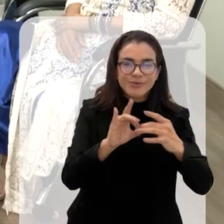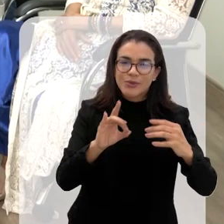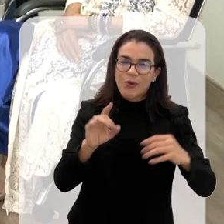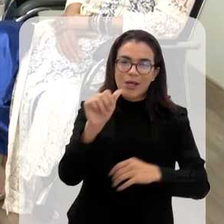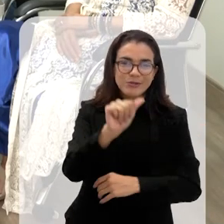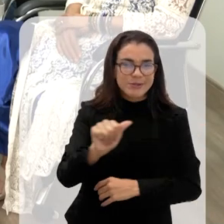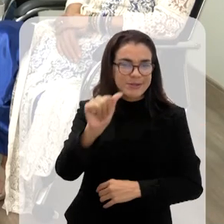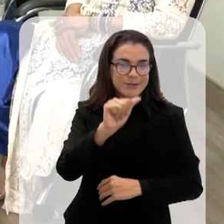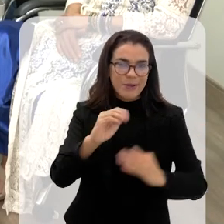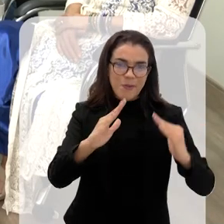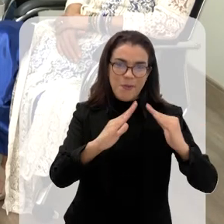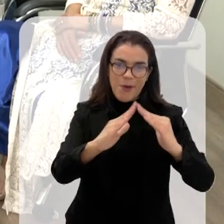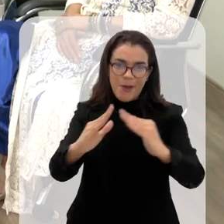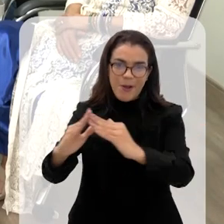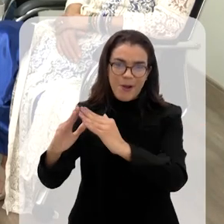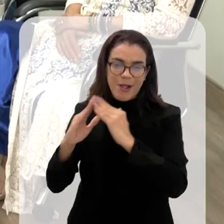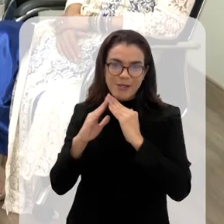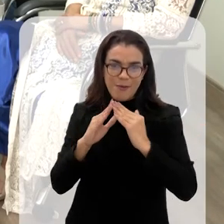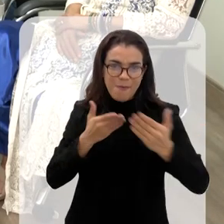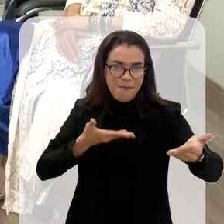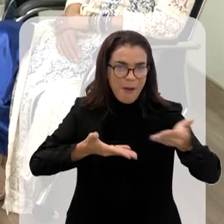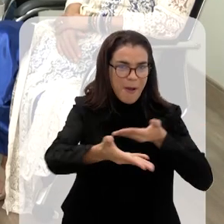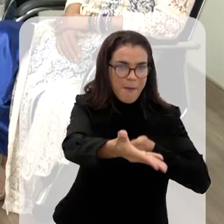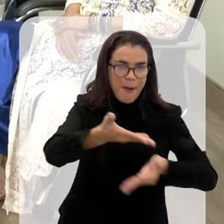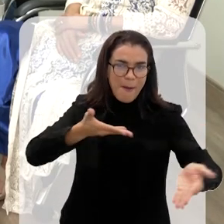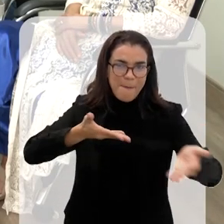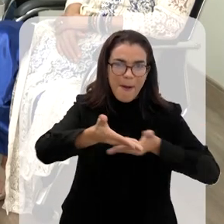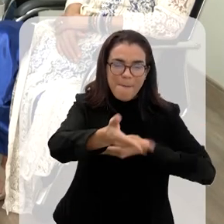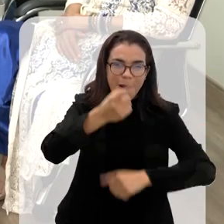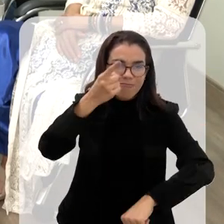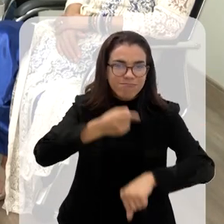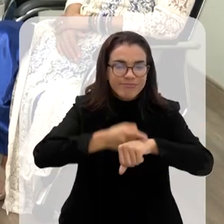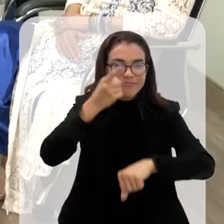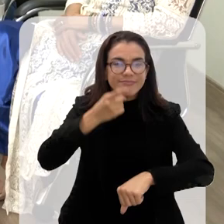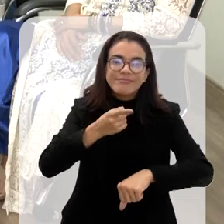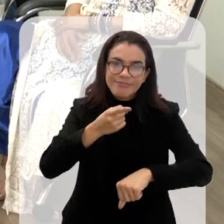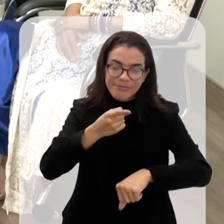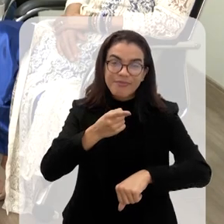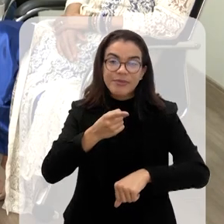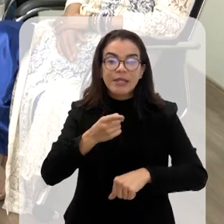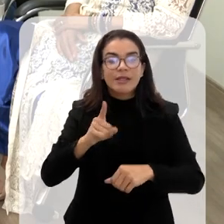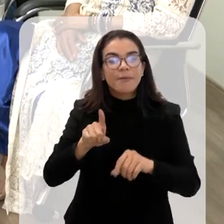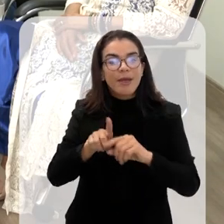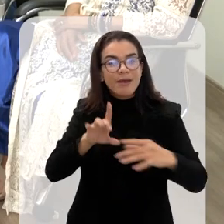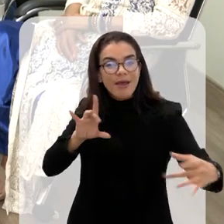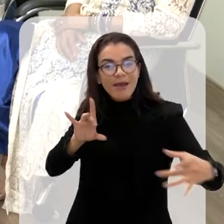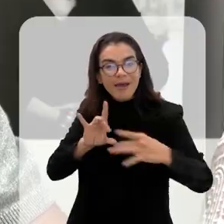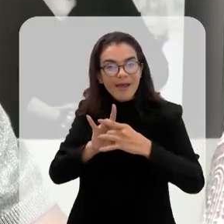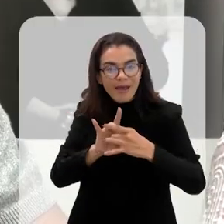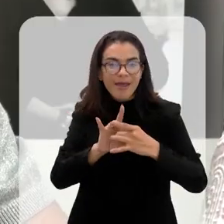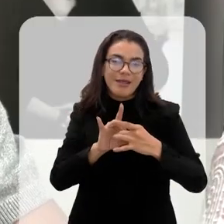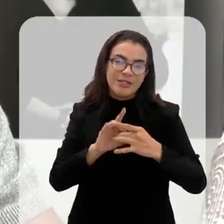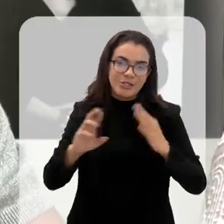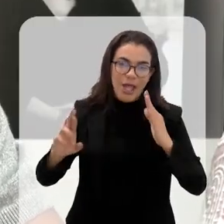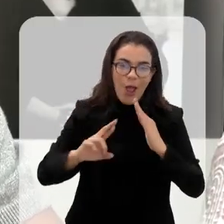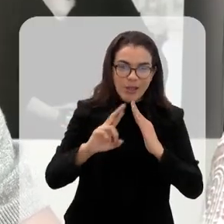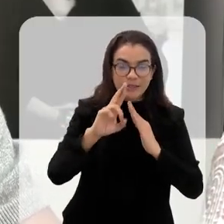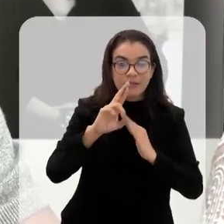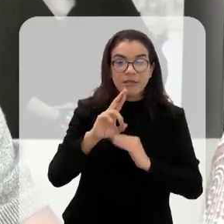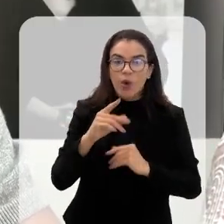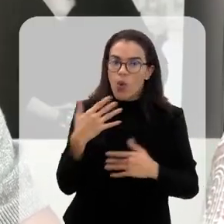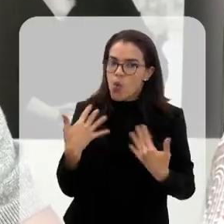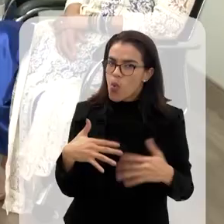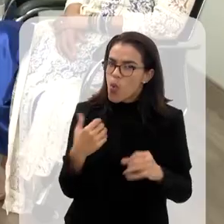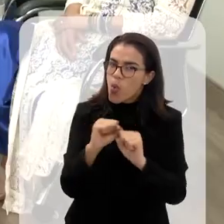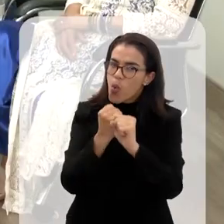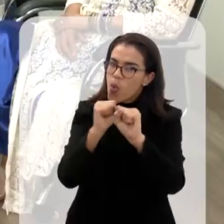Então a relação deles é muito boa. Relação polícia-comunidade, em toda a rede da Rocinha.